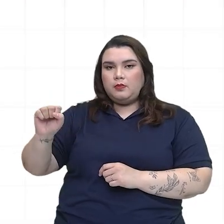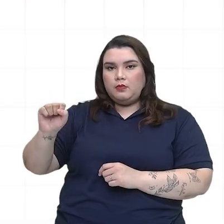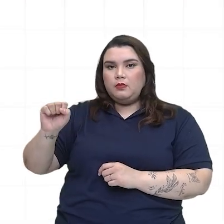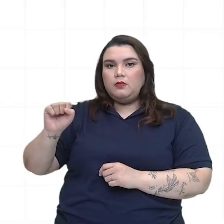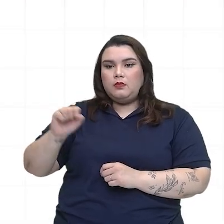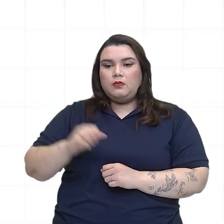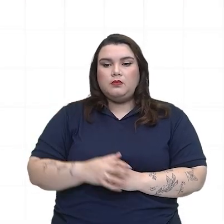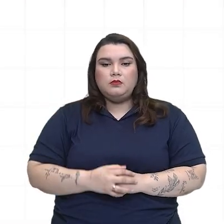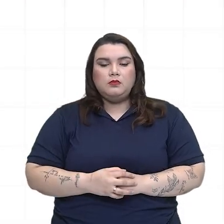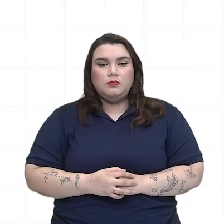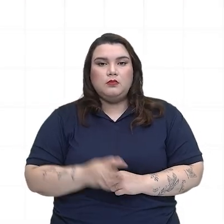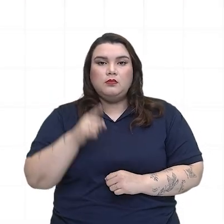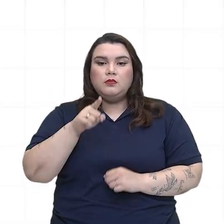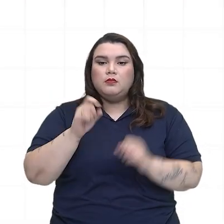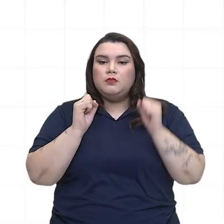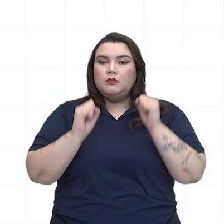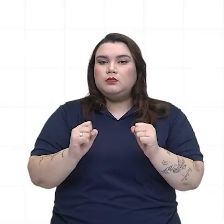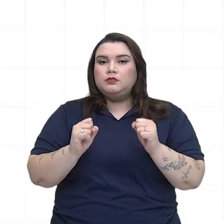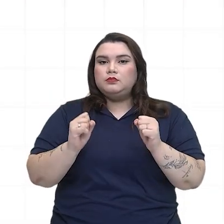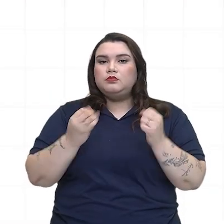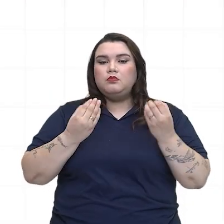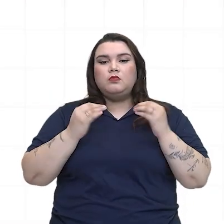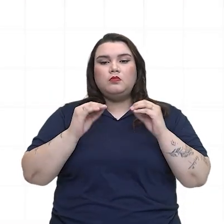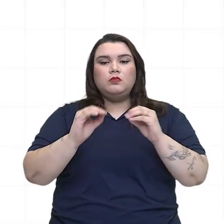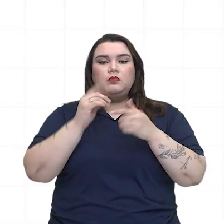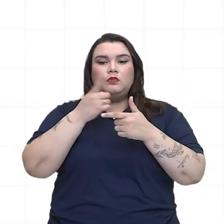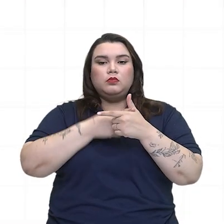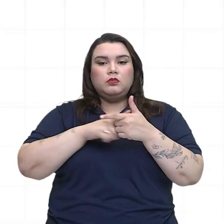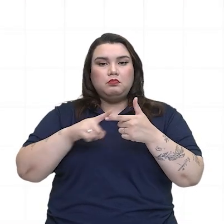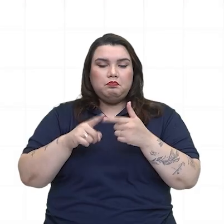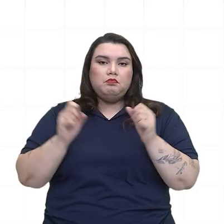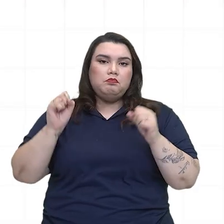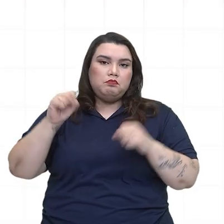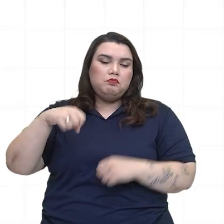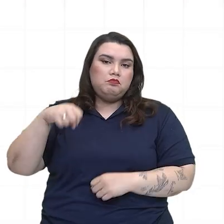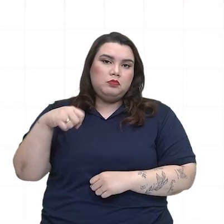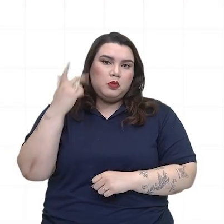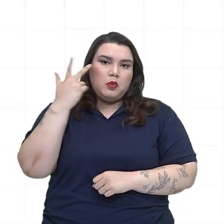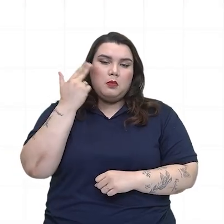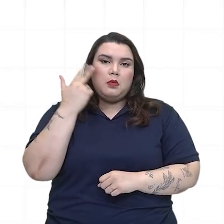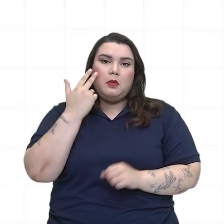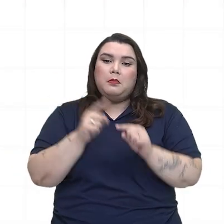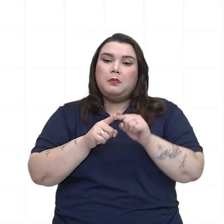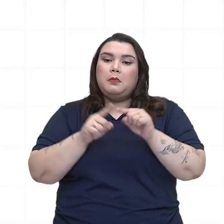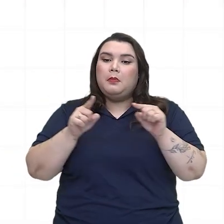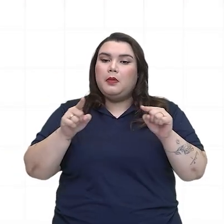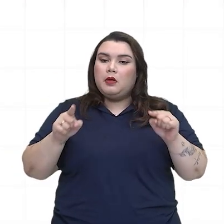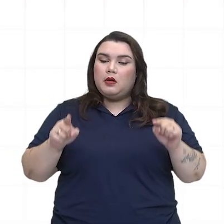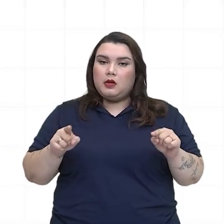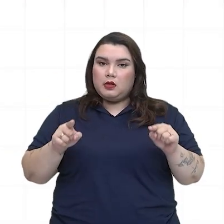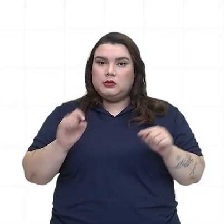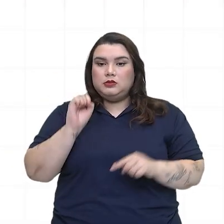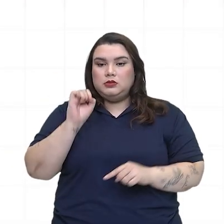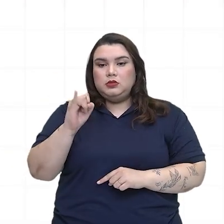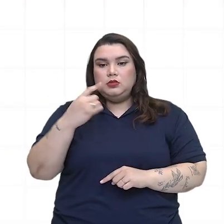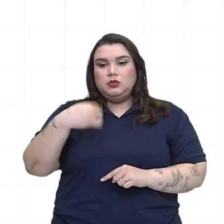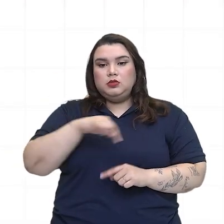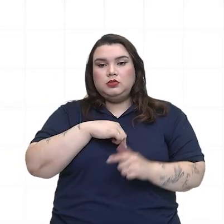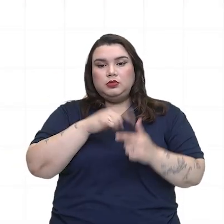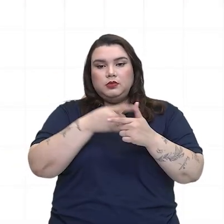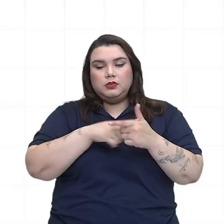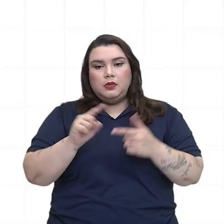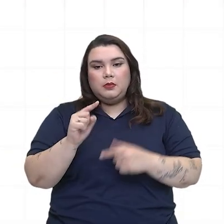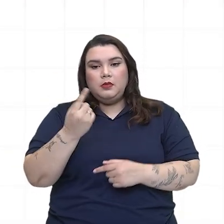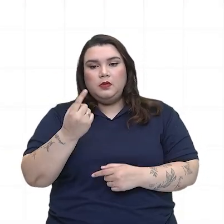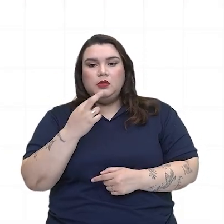1,728. Você poderia fazer a divisão? Poderia, normalmente. Mas aí, quando a gente divide por 1000, a gente sabe